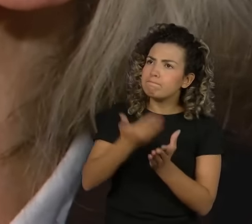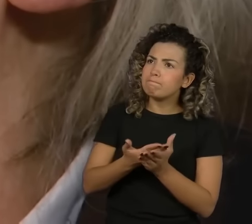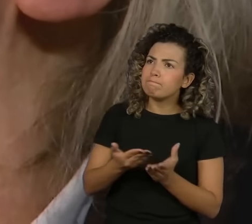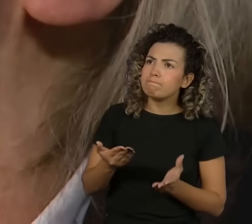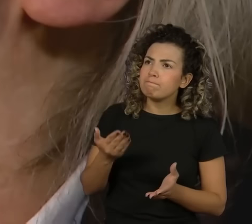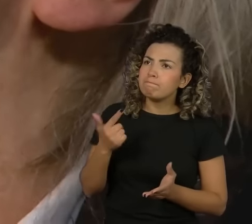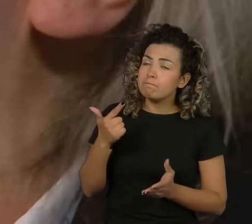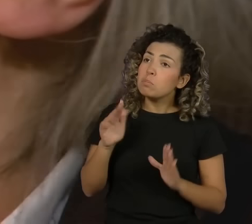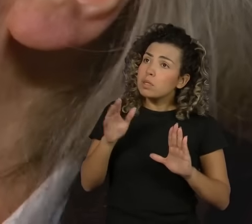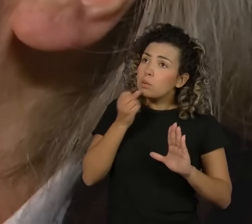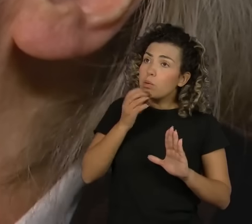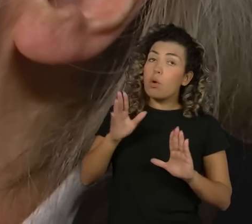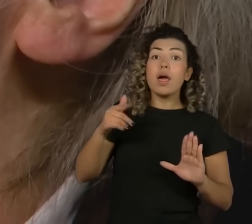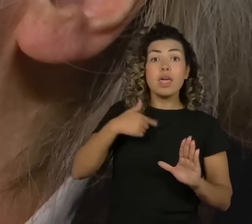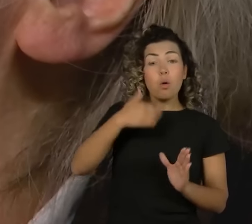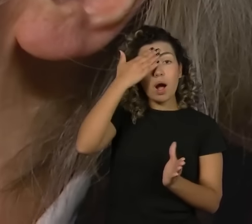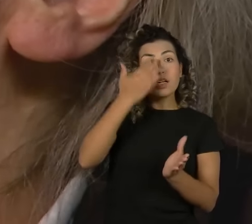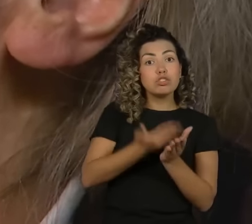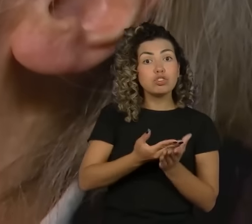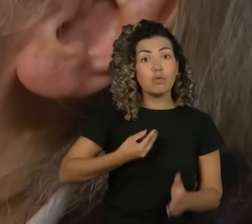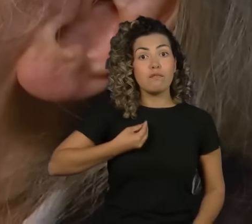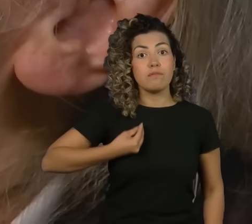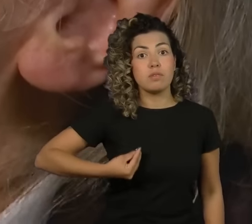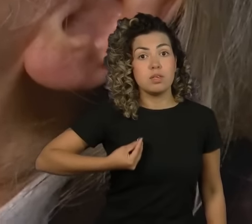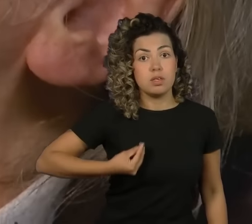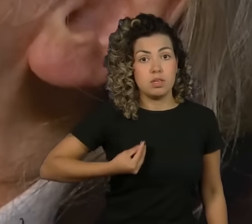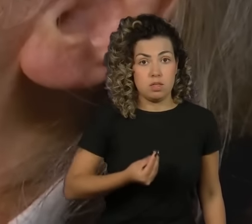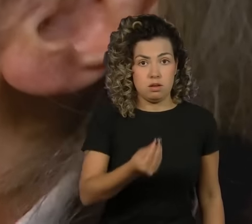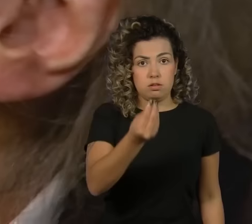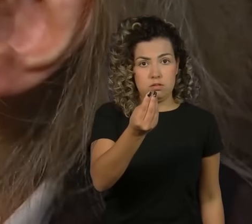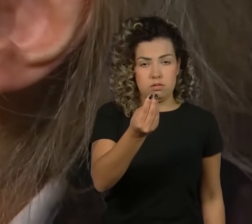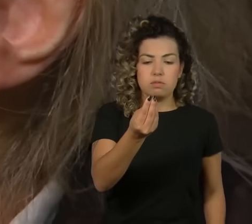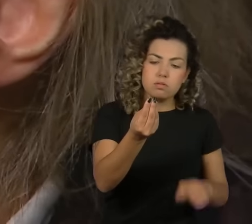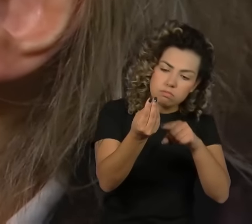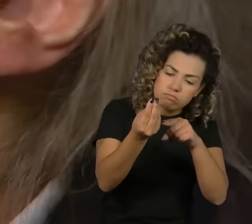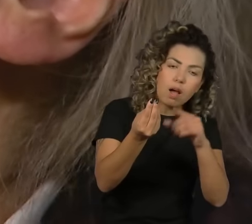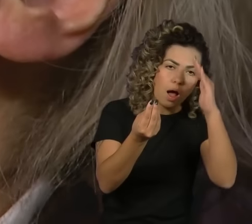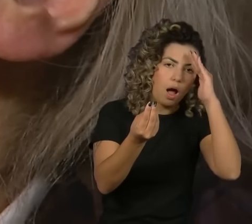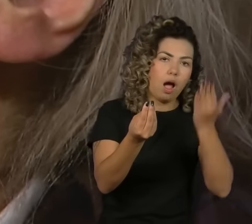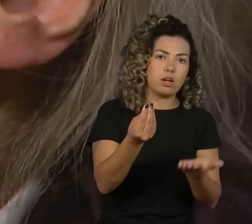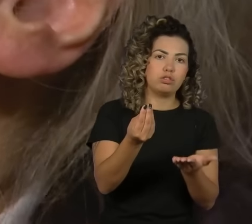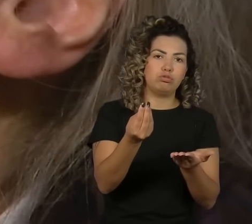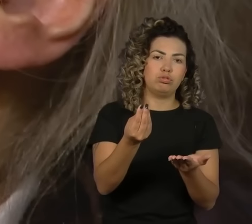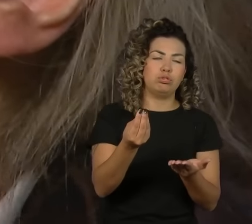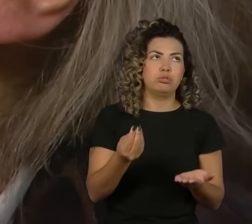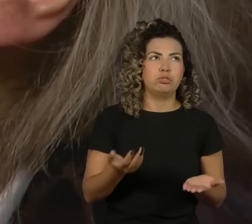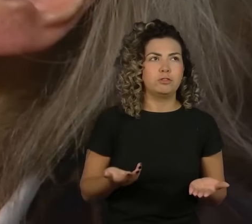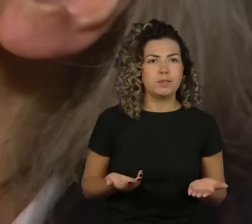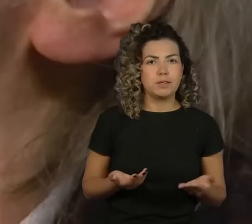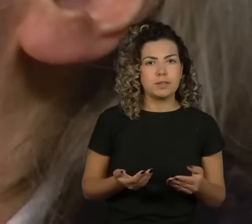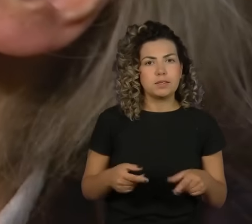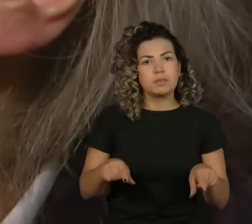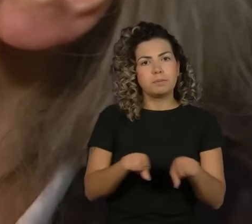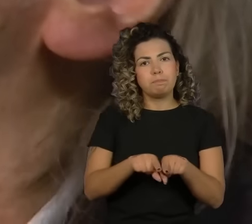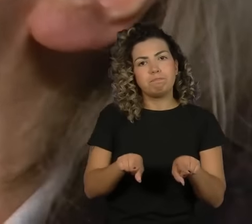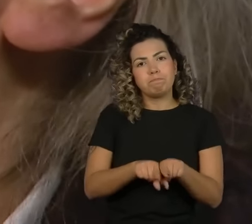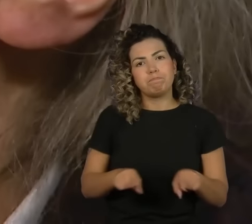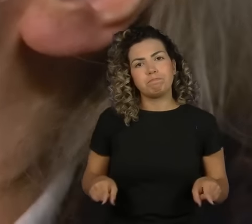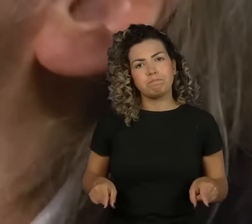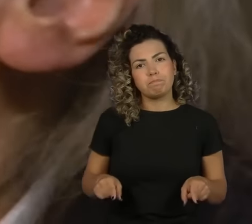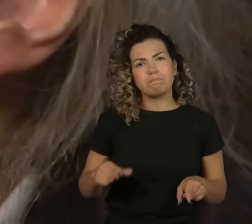Deus. Eu acredito na vida, acredito, sabe? E acho que a questão do Big